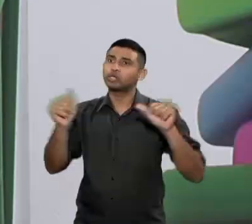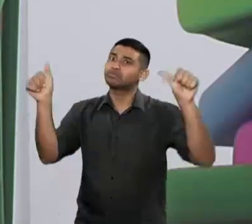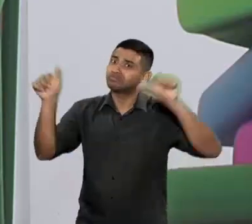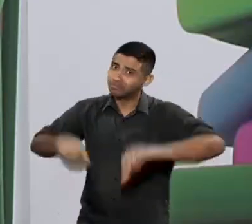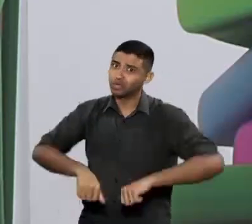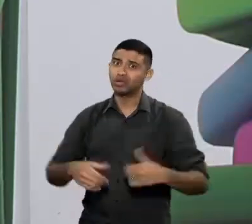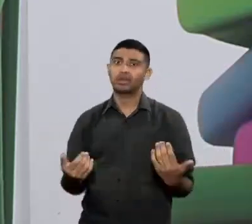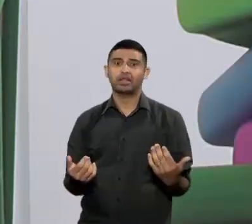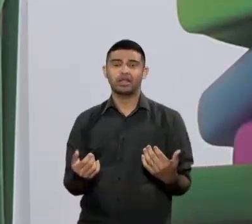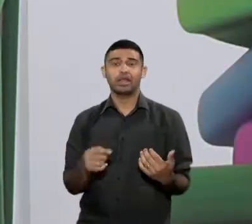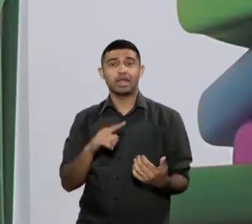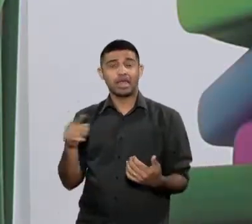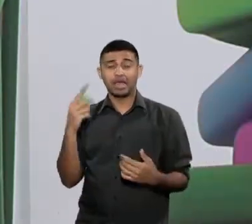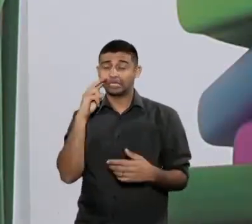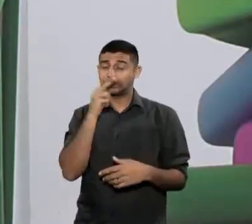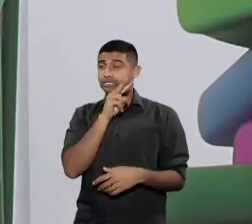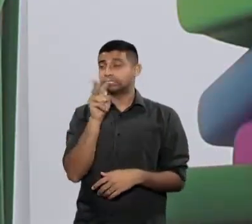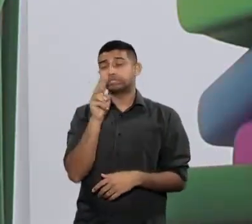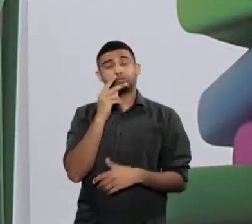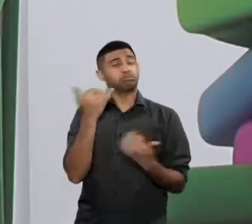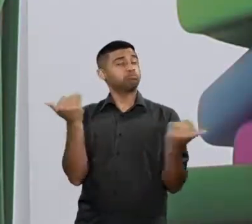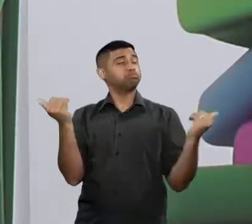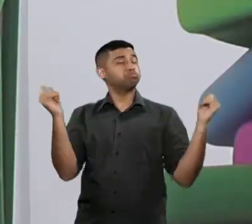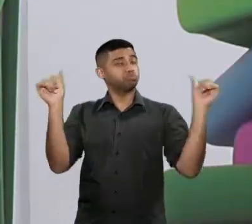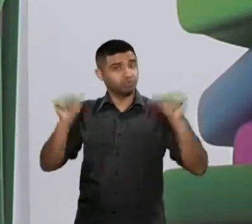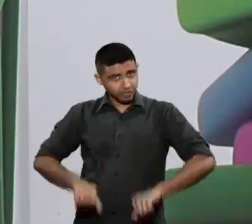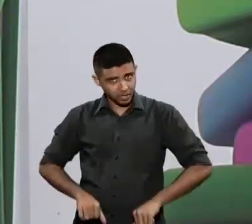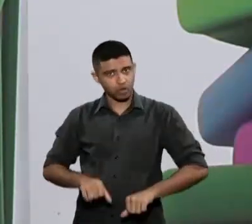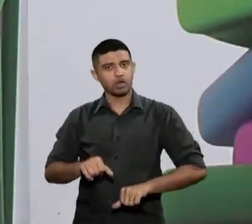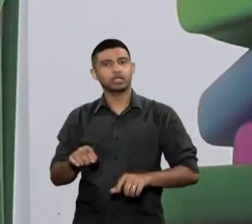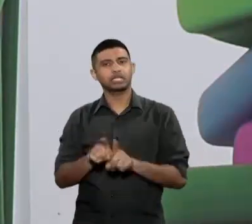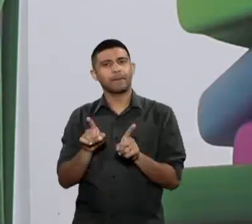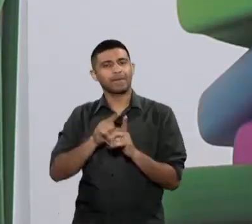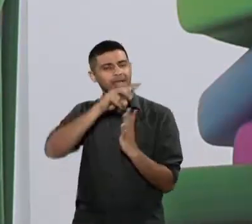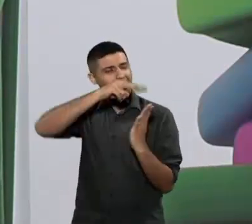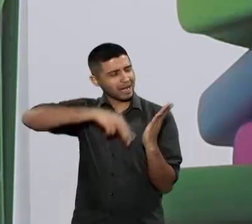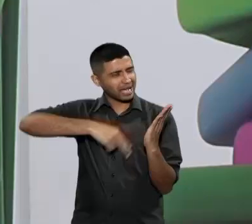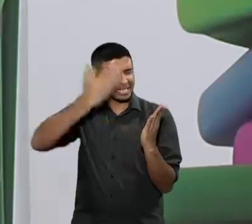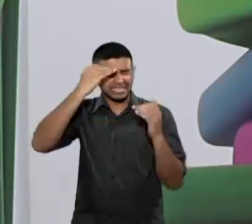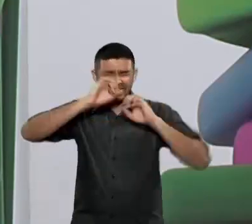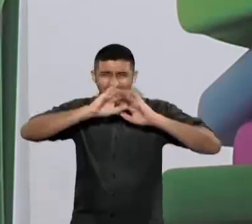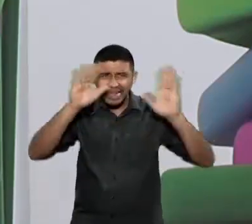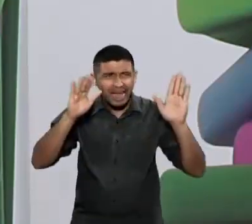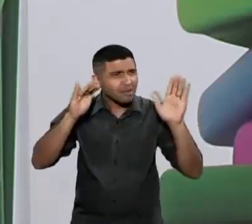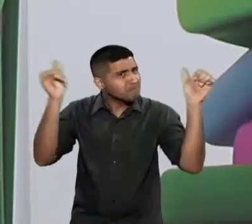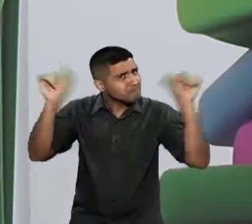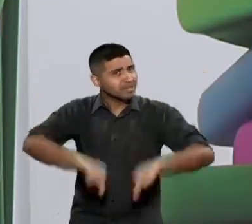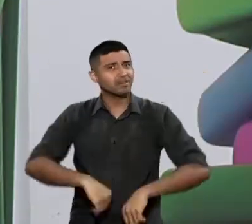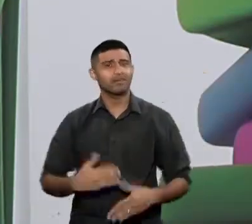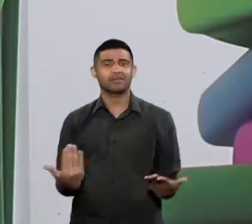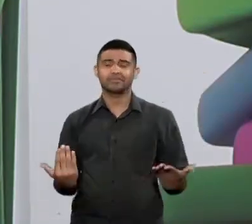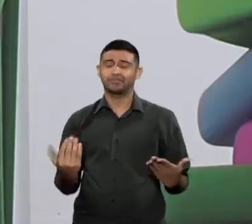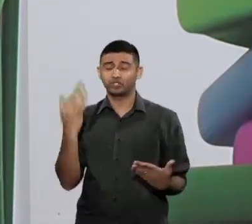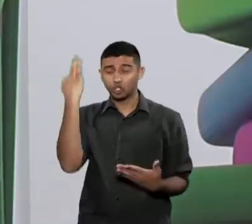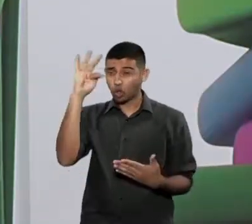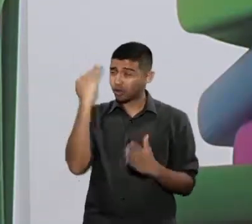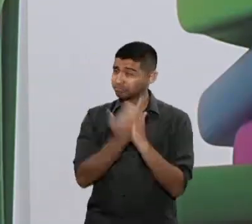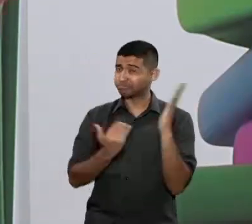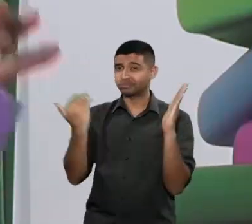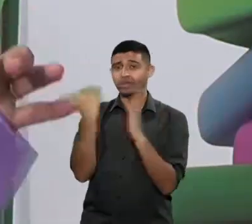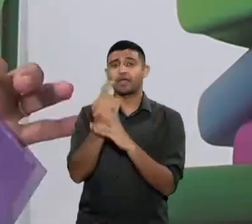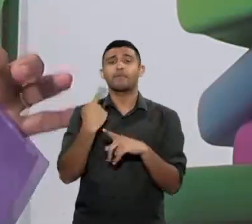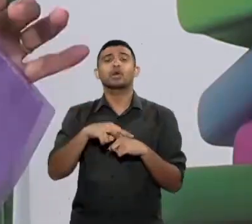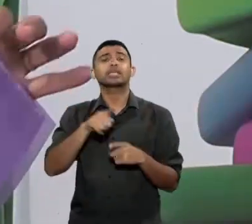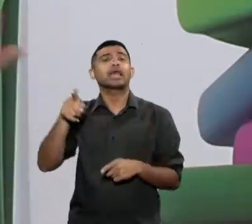criança, né? Vai causar mais distorções, né? Tá na leitura da criança, mais dificuldade de compreensão, dor de cabeça, porque ela nem sabe